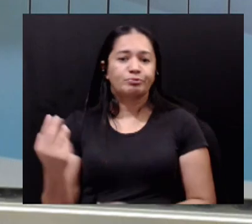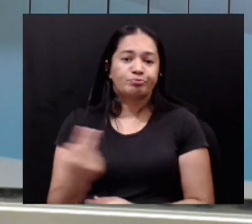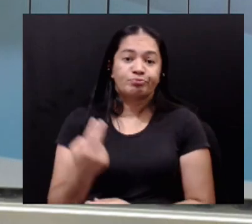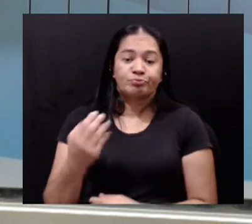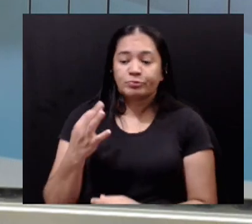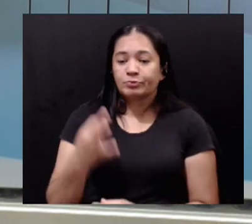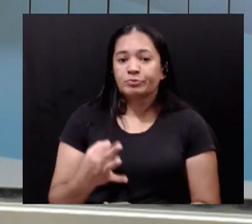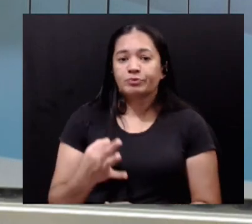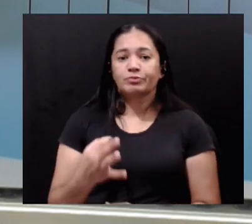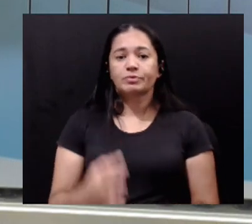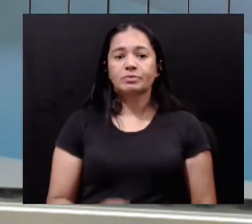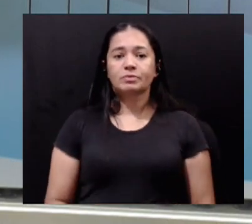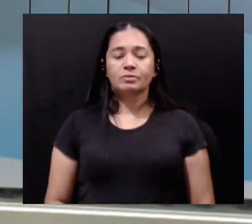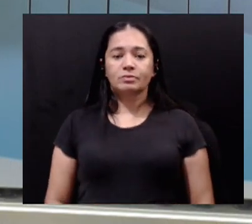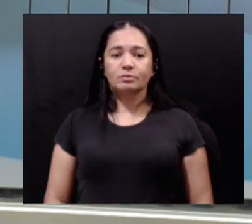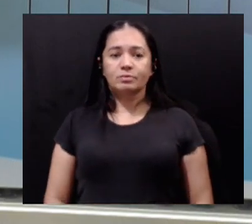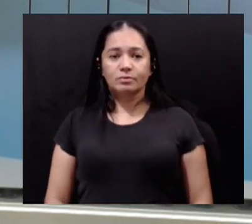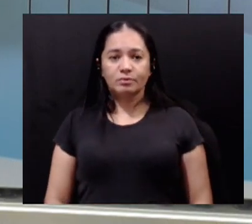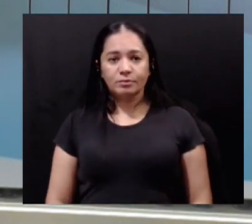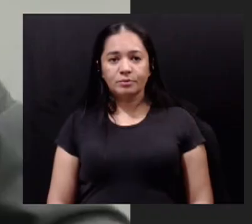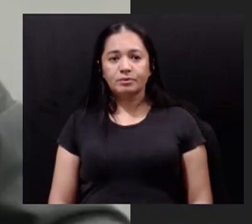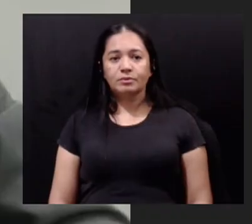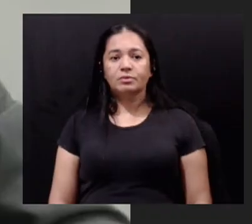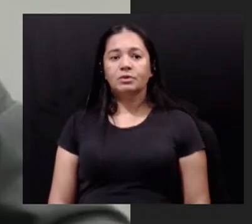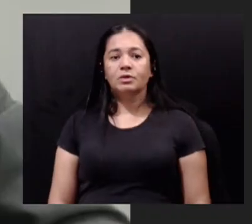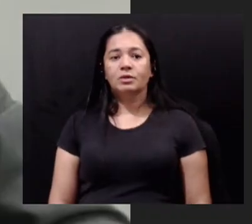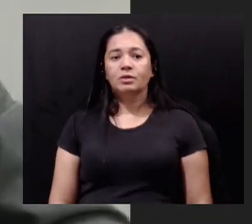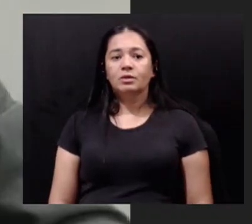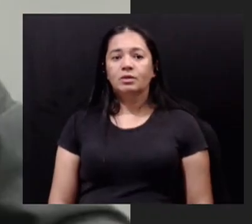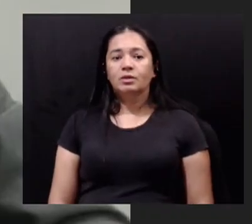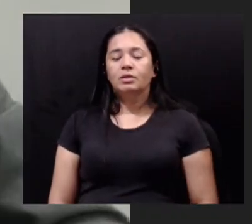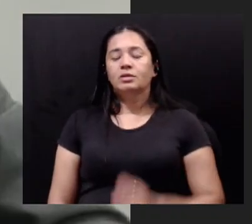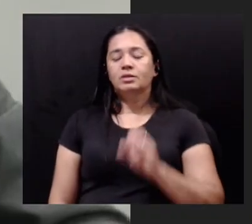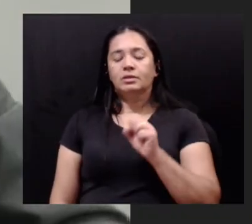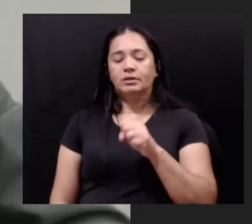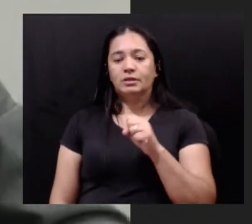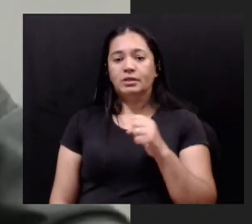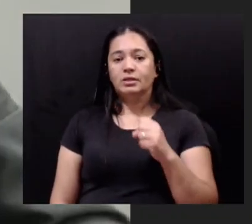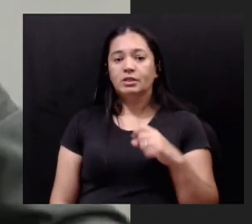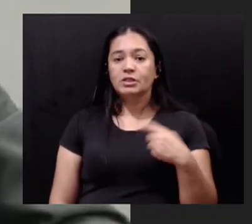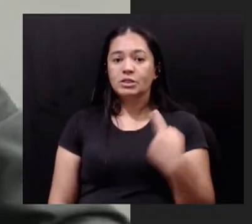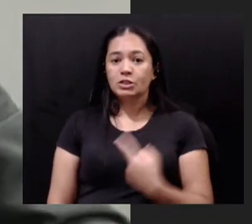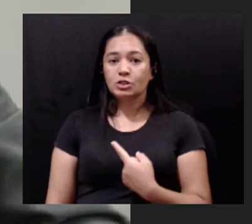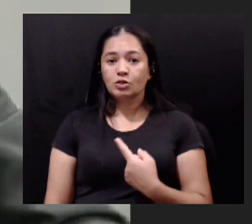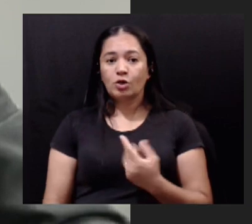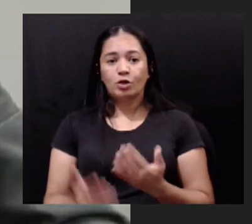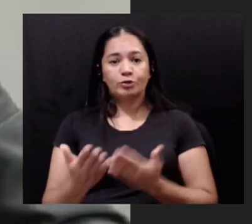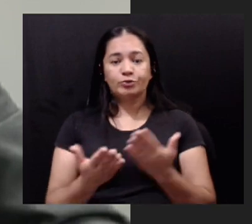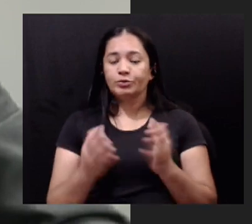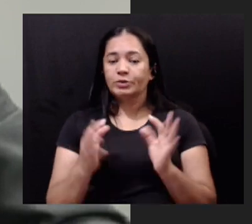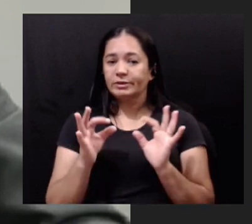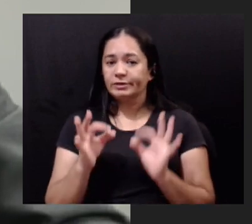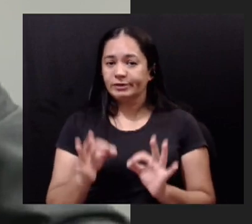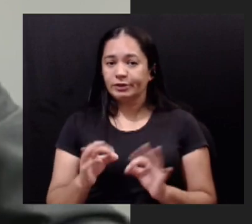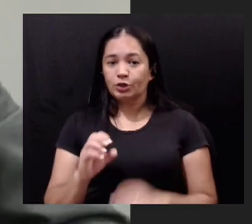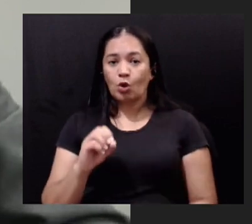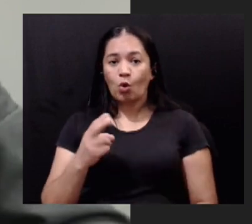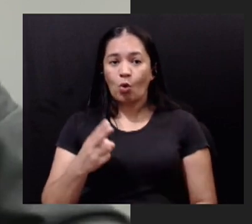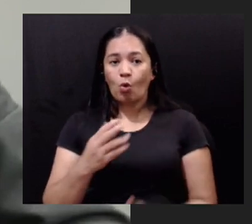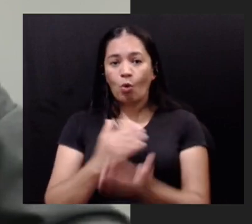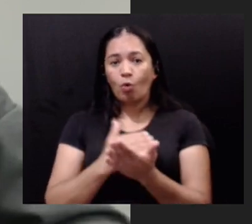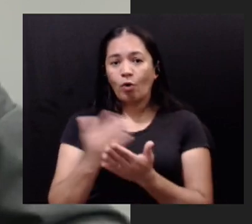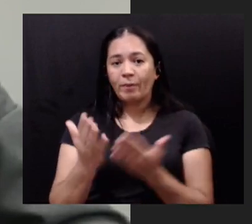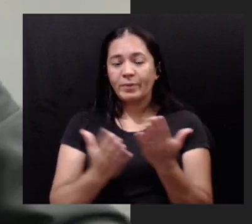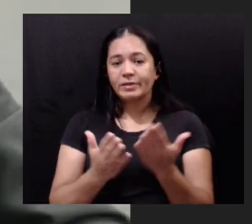bacteriana, isso também. Isso, se a gente não trata adequadamente ou se a gente fica tratando repetidamente